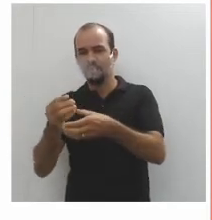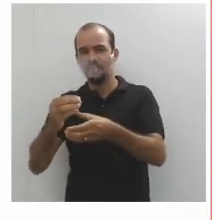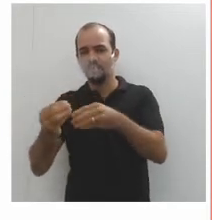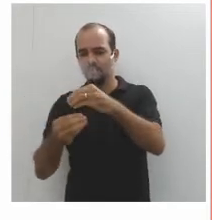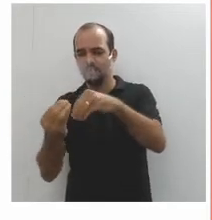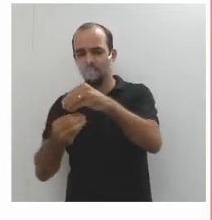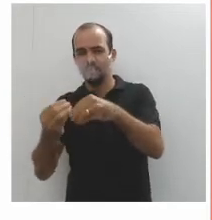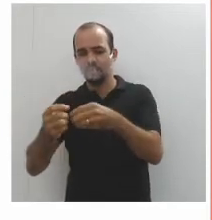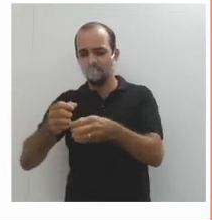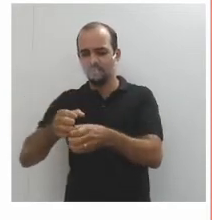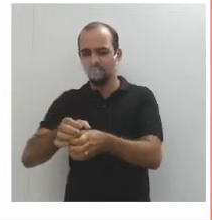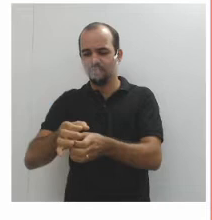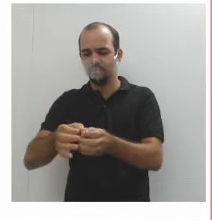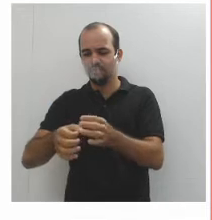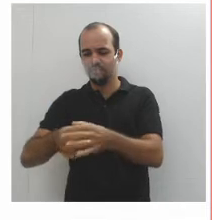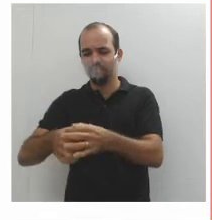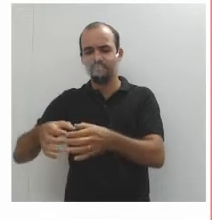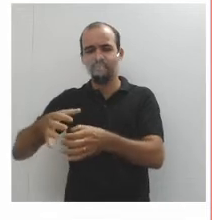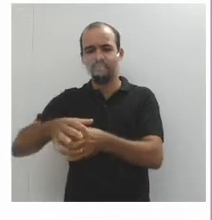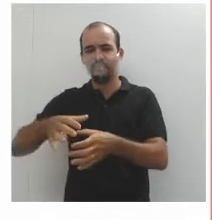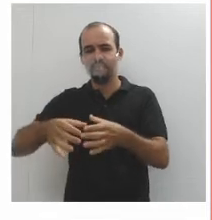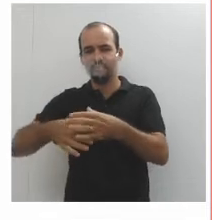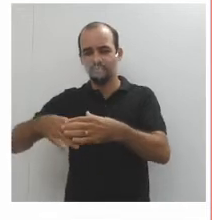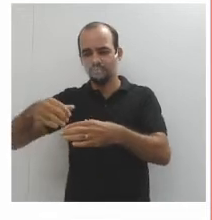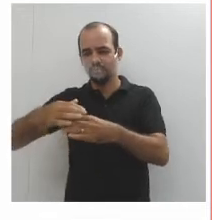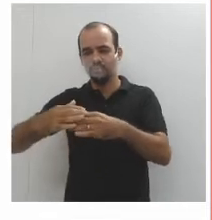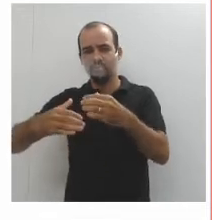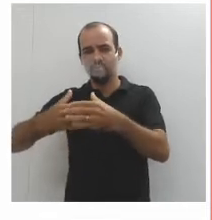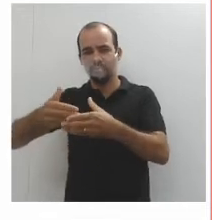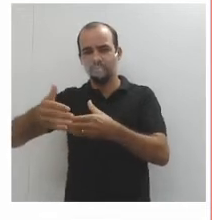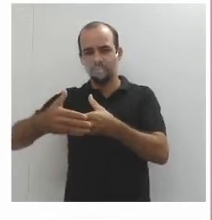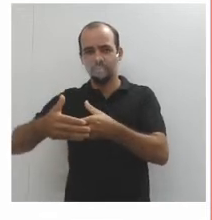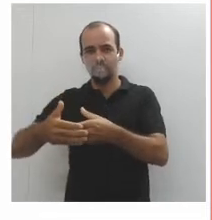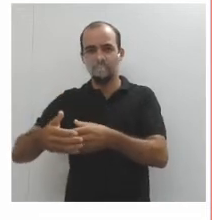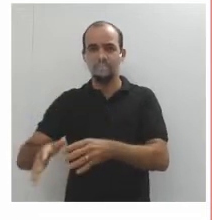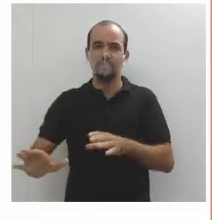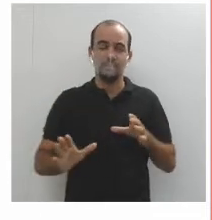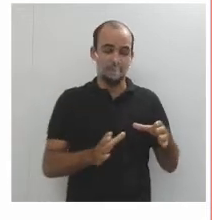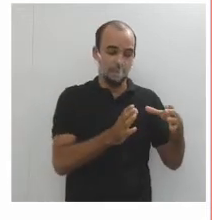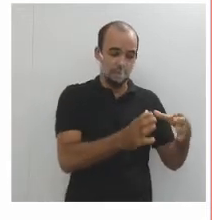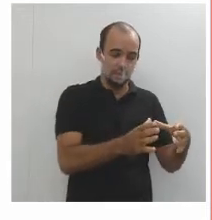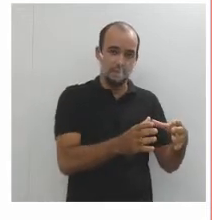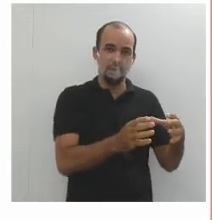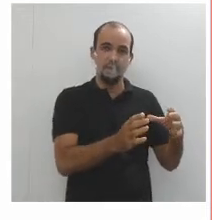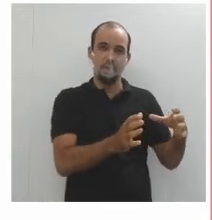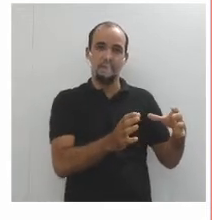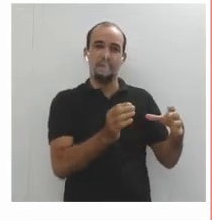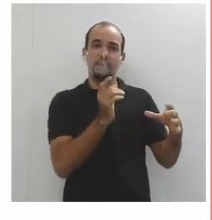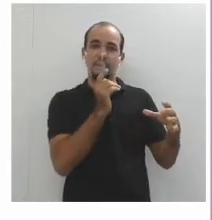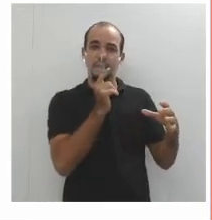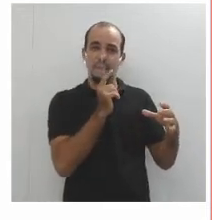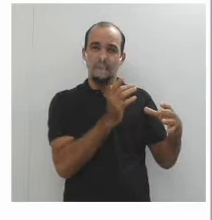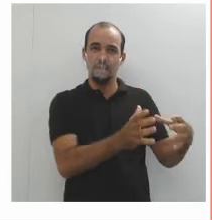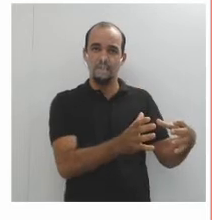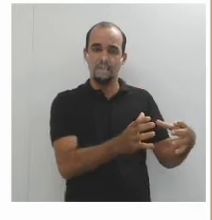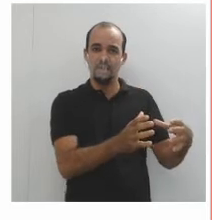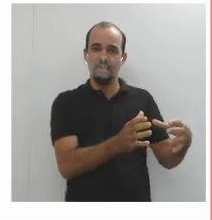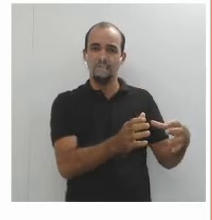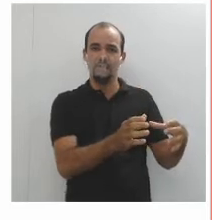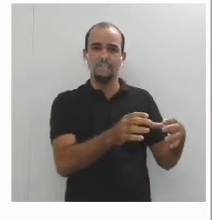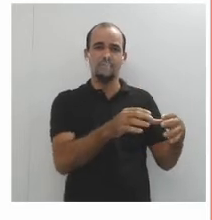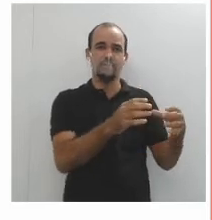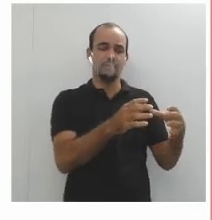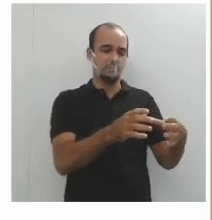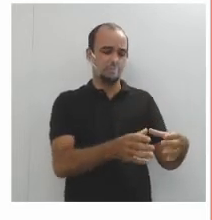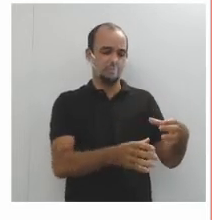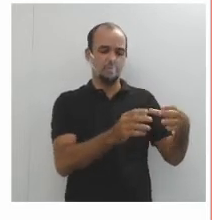um sistema uniforme, e no outro temos a madeira com diversas fases,